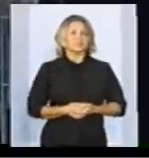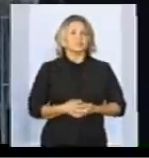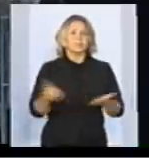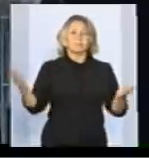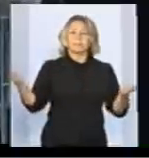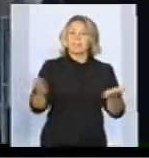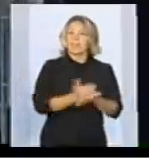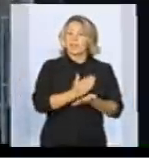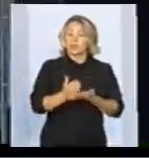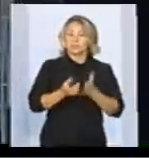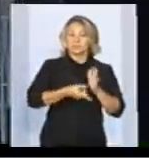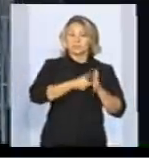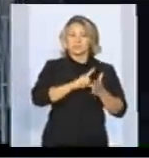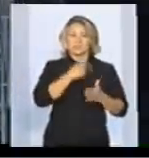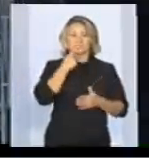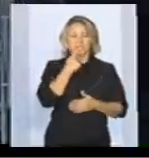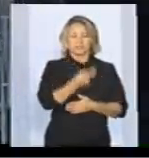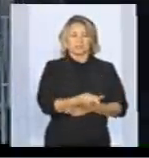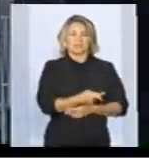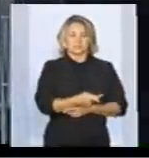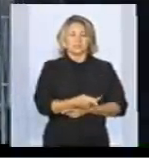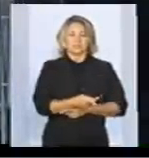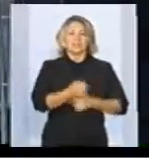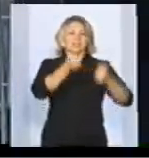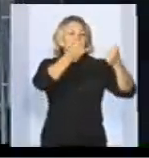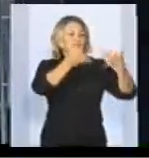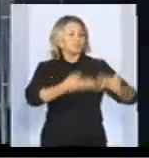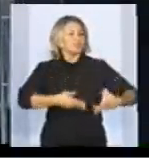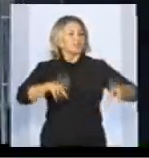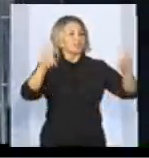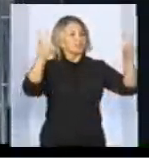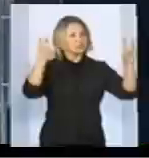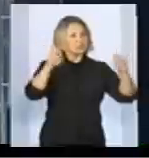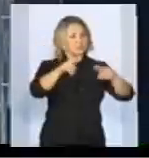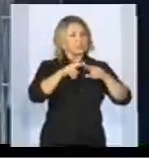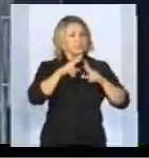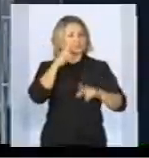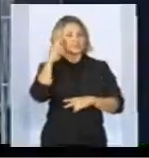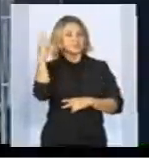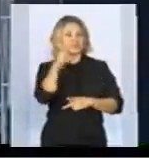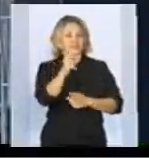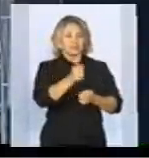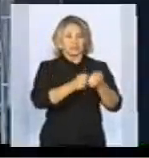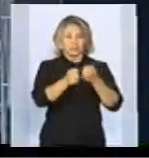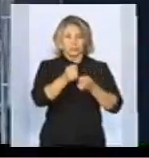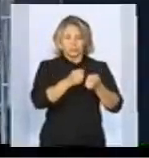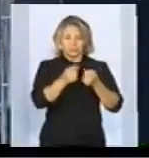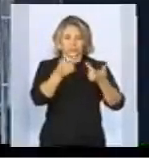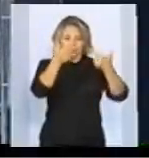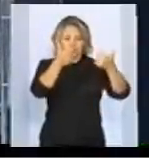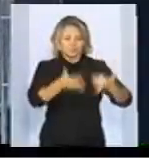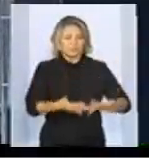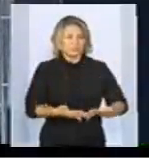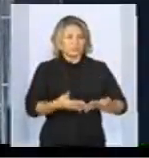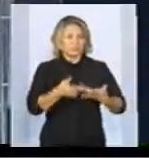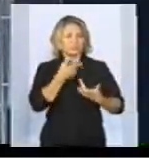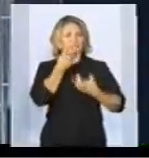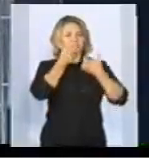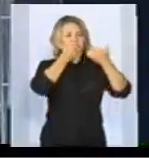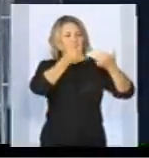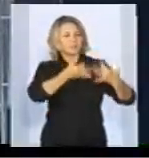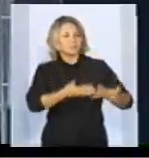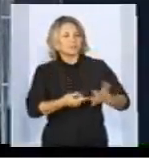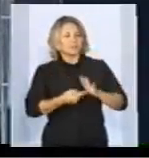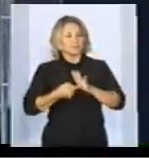alguns dos que me antecederam abordaram o tema a partir da perspectiva Econômica eu vou focar os meus comentários e